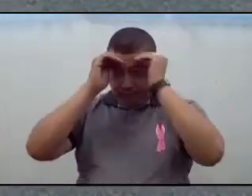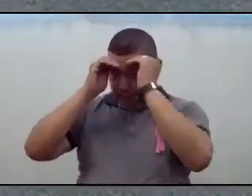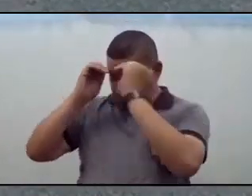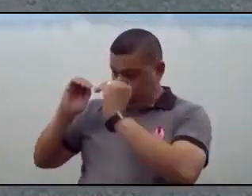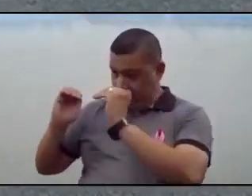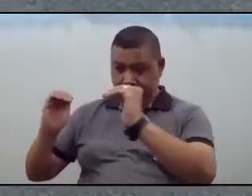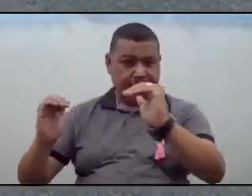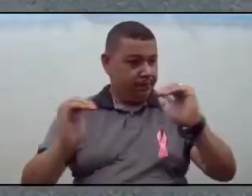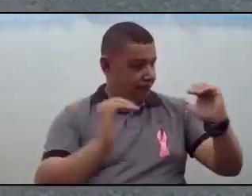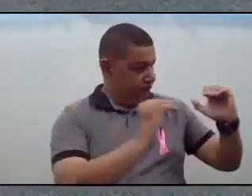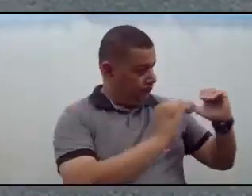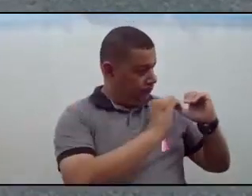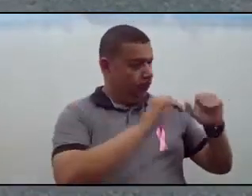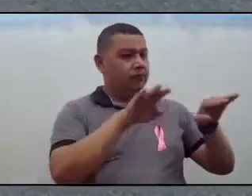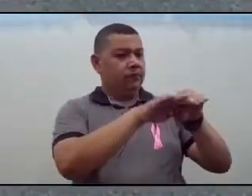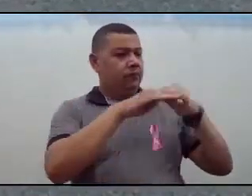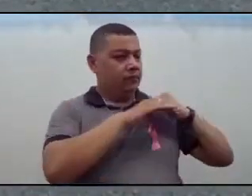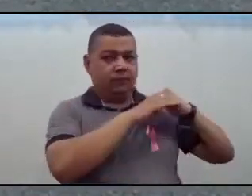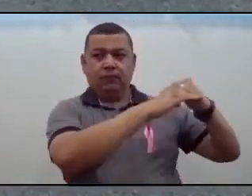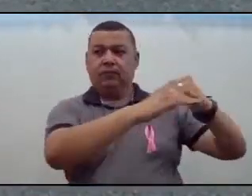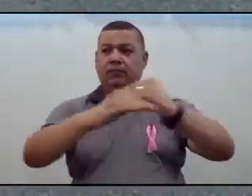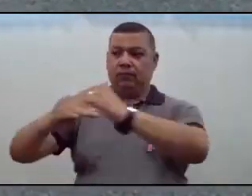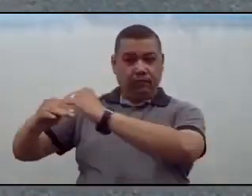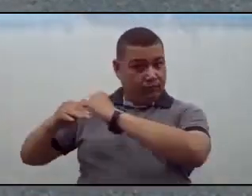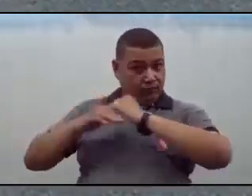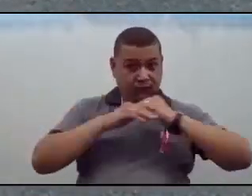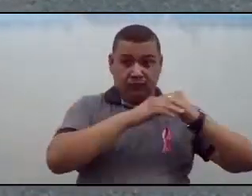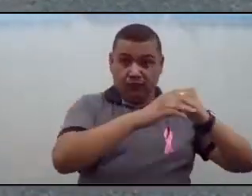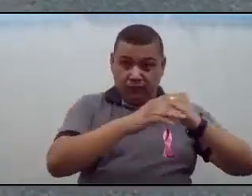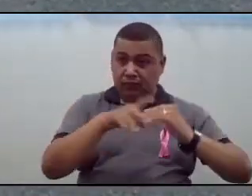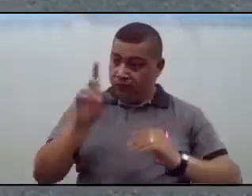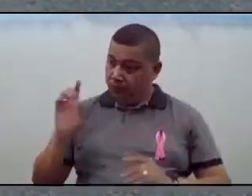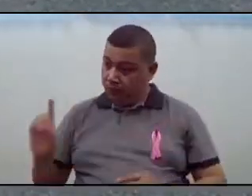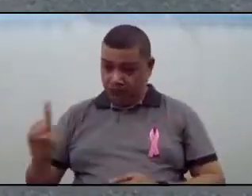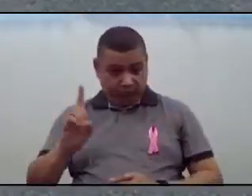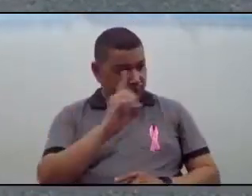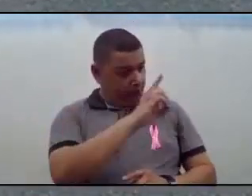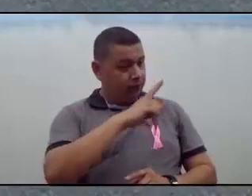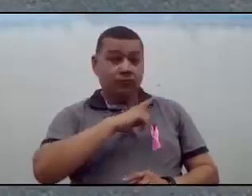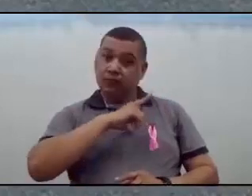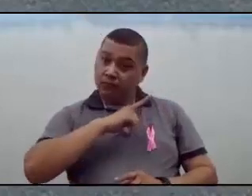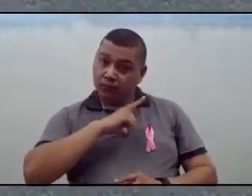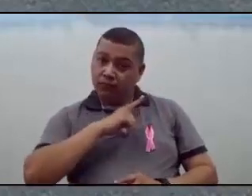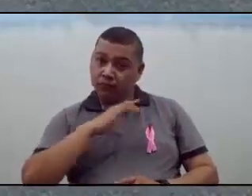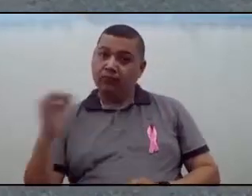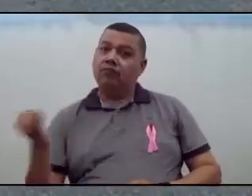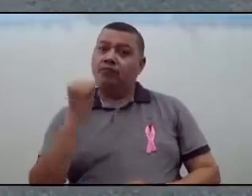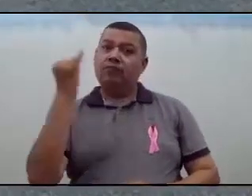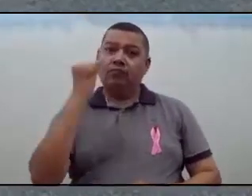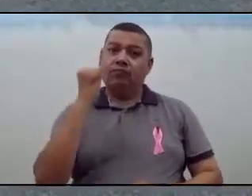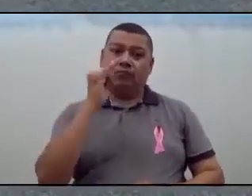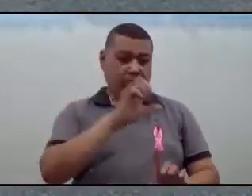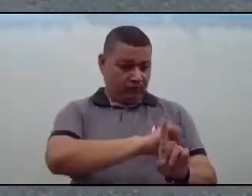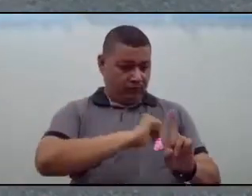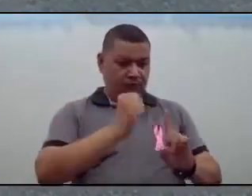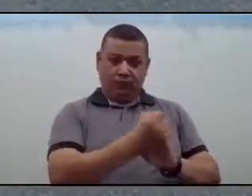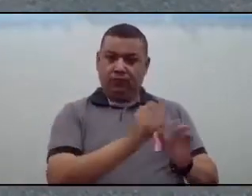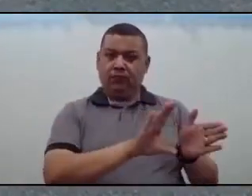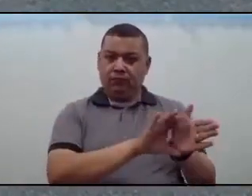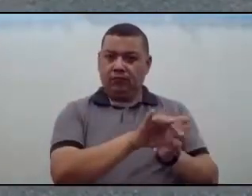todos e reconheço que todos têm seu papel fundamental na nossa sociedade. E, claro,